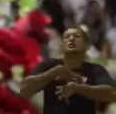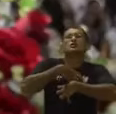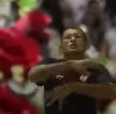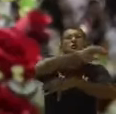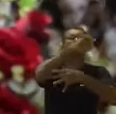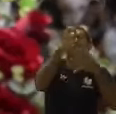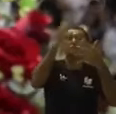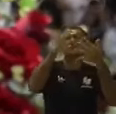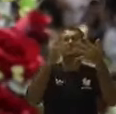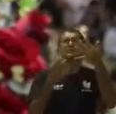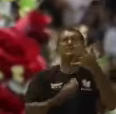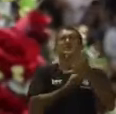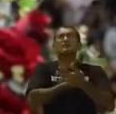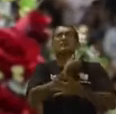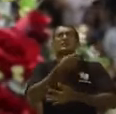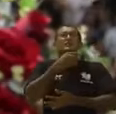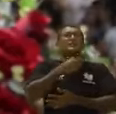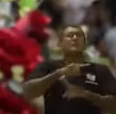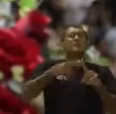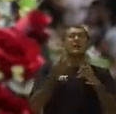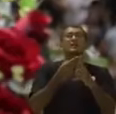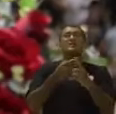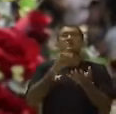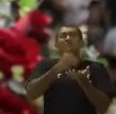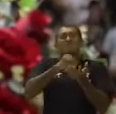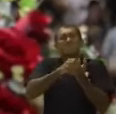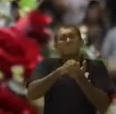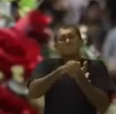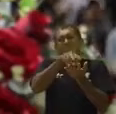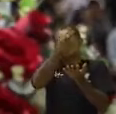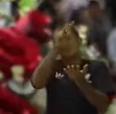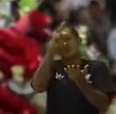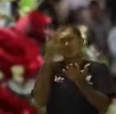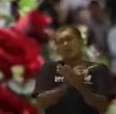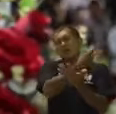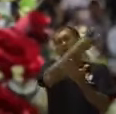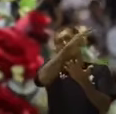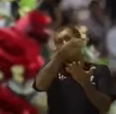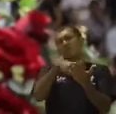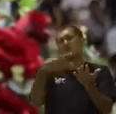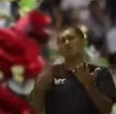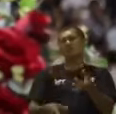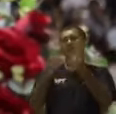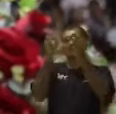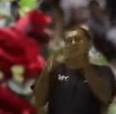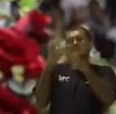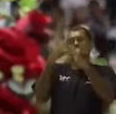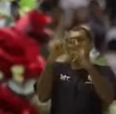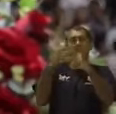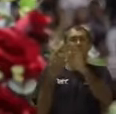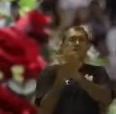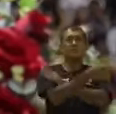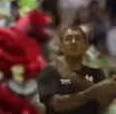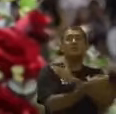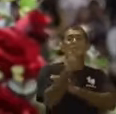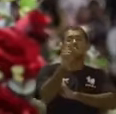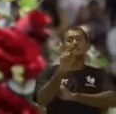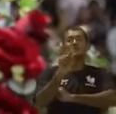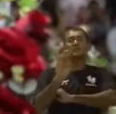tudo na vida, e por uma falta de vigilância você tropeçou e foi embora. Você traiu